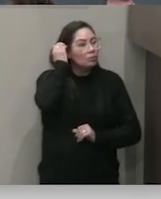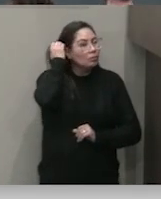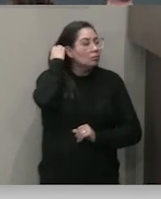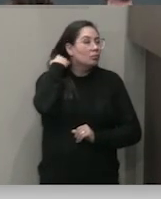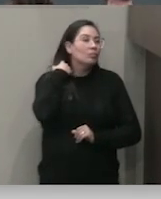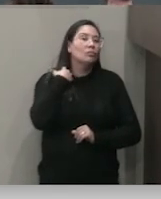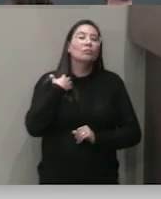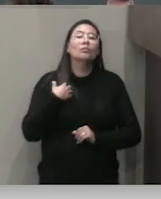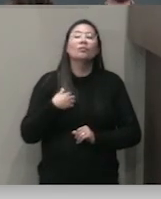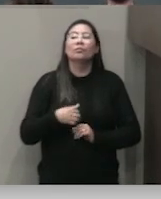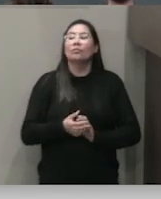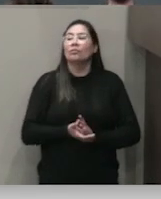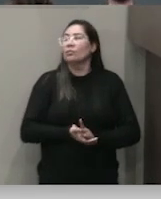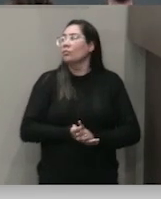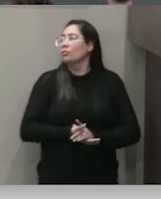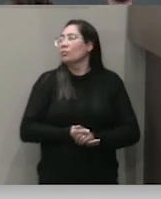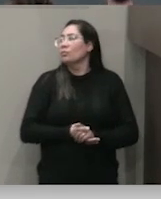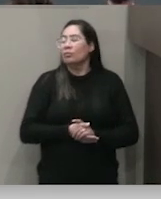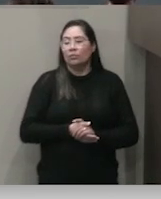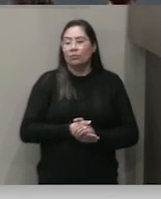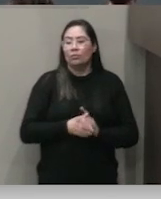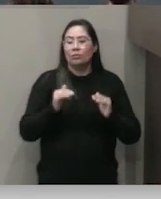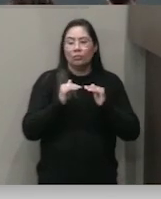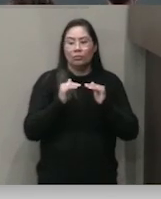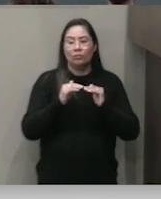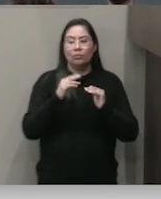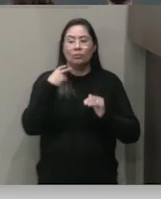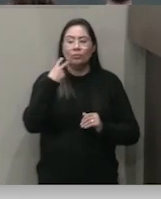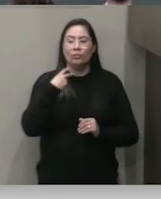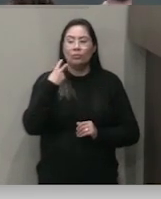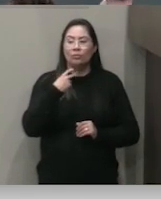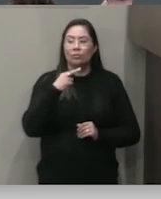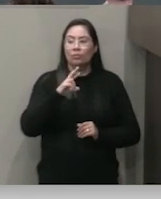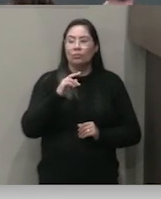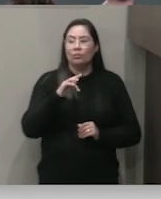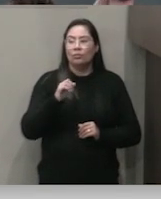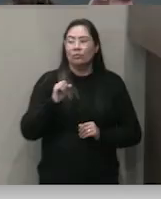Vereador Edson, contemplado com as palavras do vereador Rafael Colucci, não havendo mais inscrito,